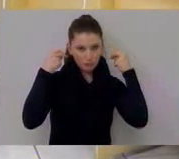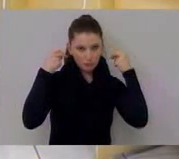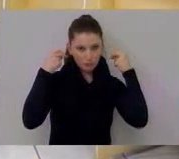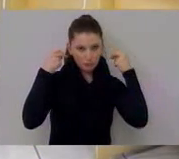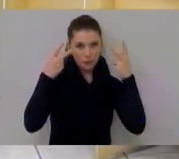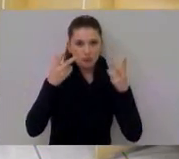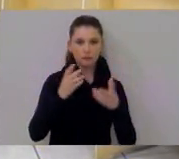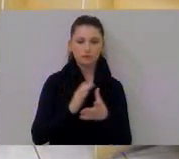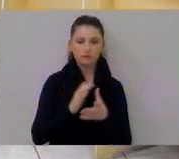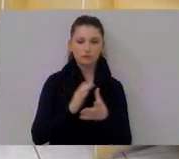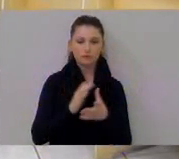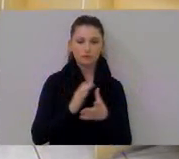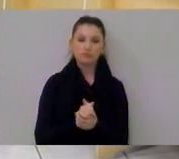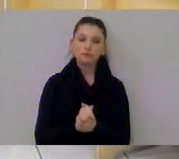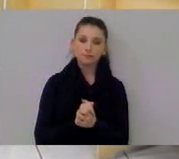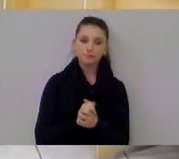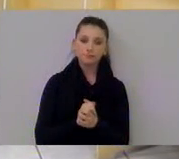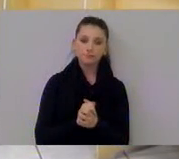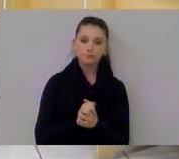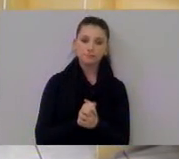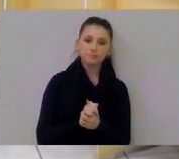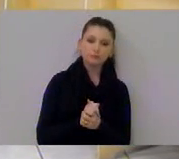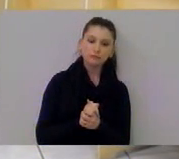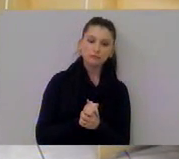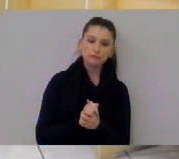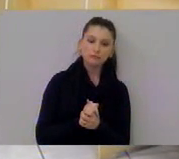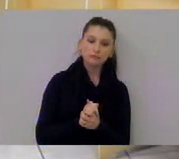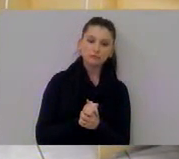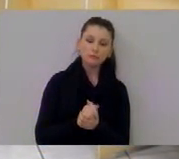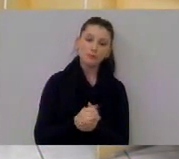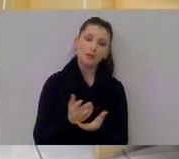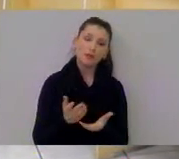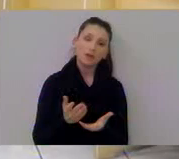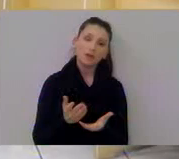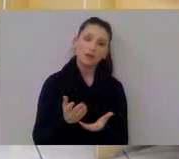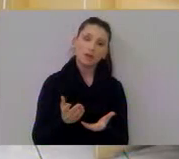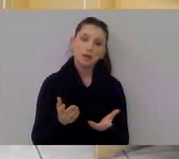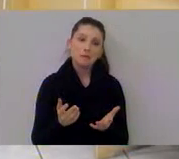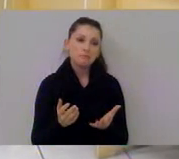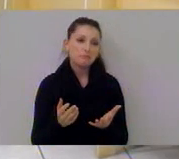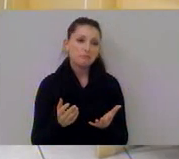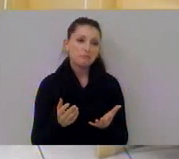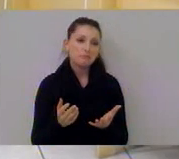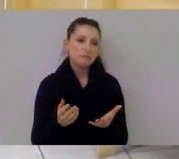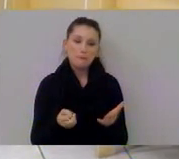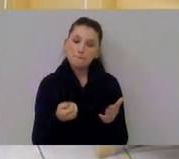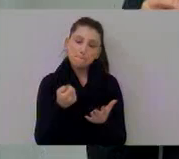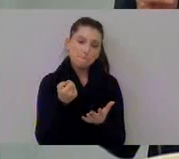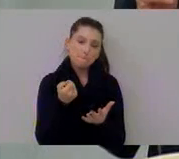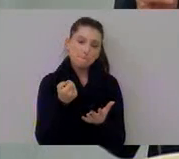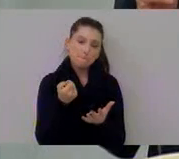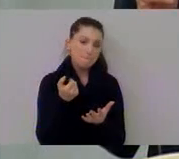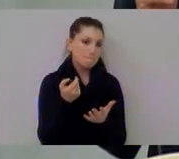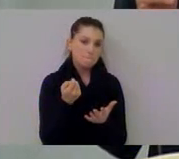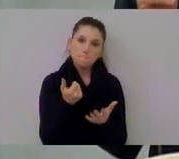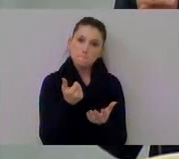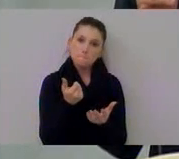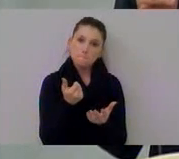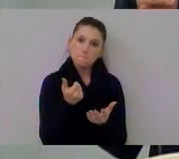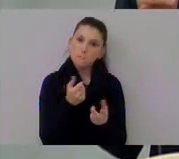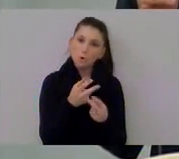Muito pouca coisa foi feita, né, Andréia? Foi. Muito pouca coisa